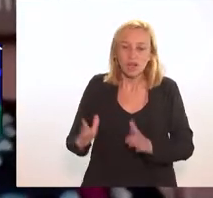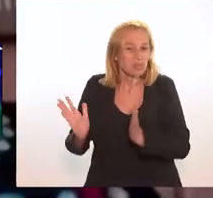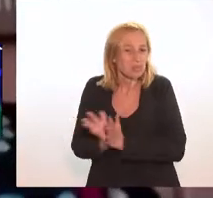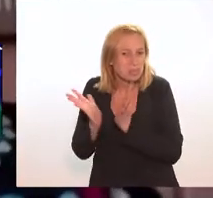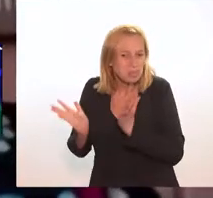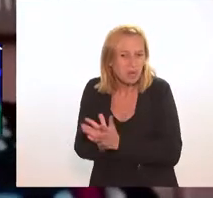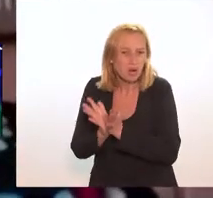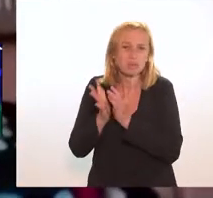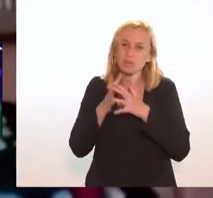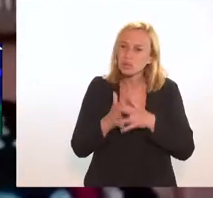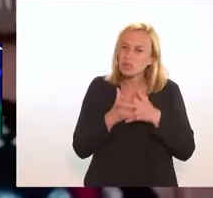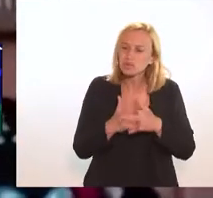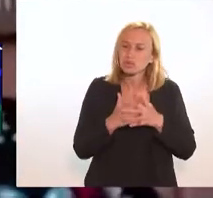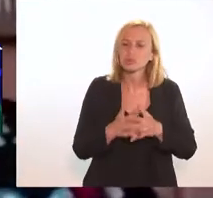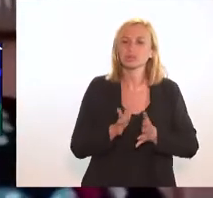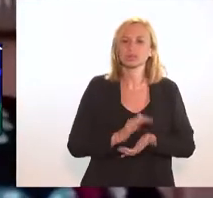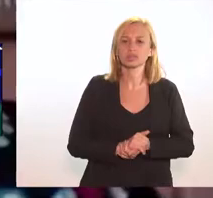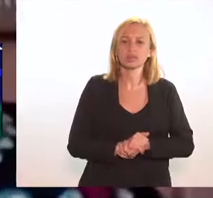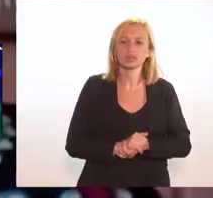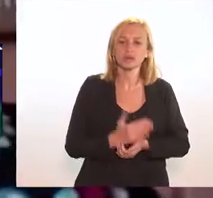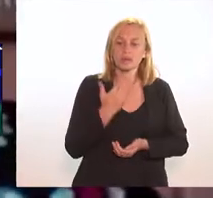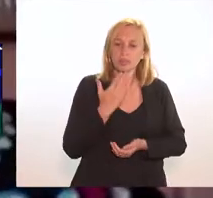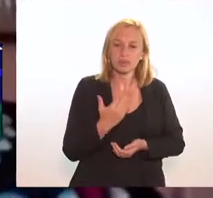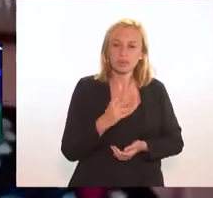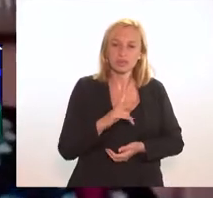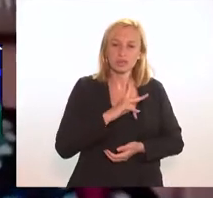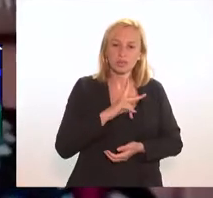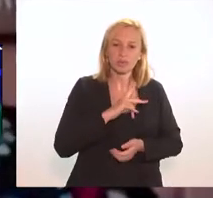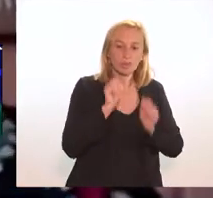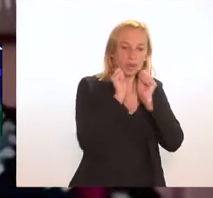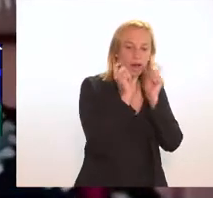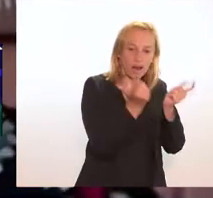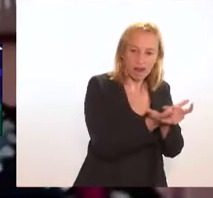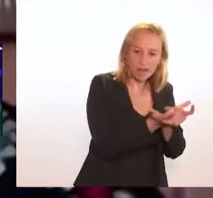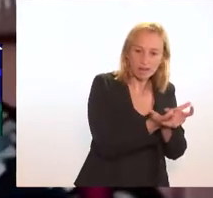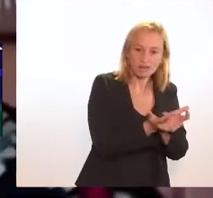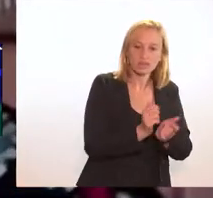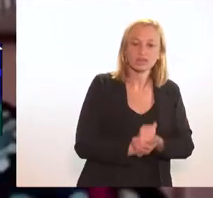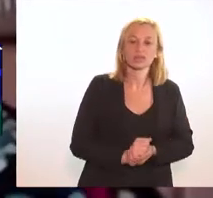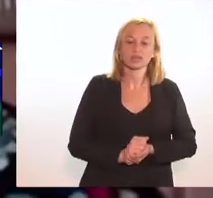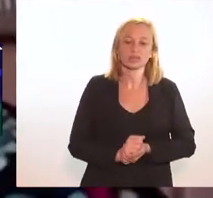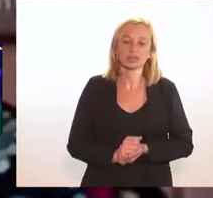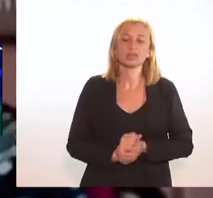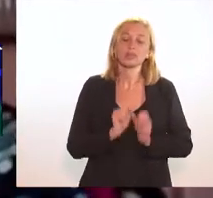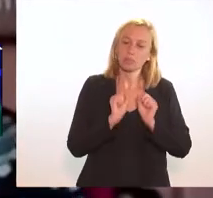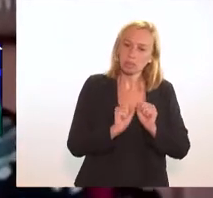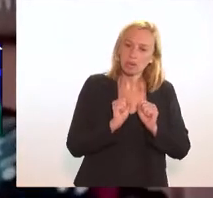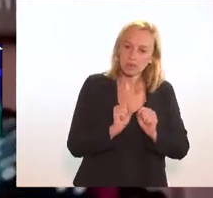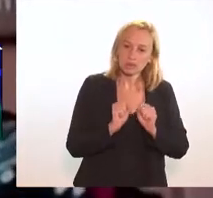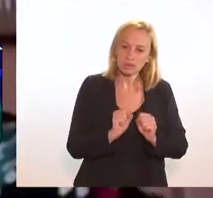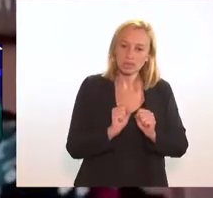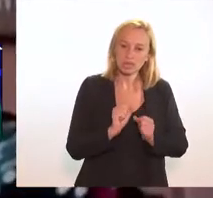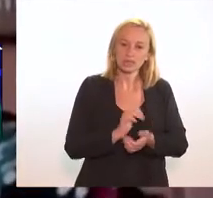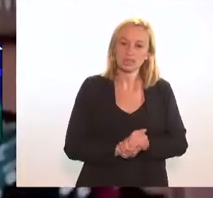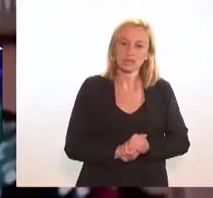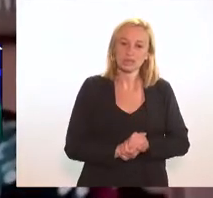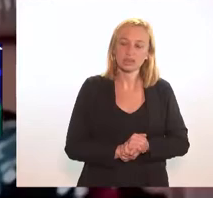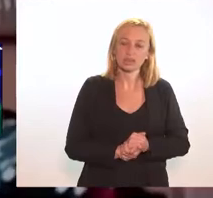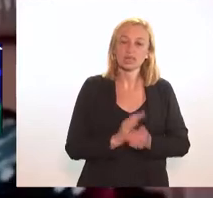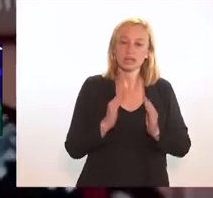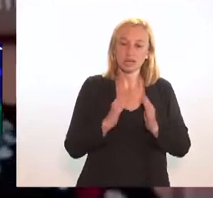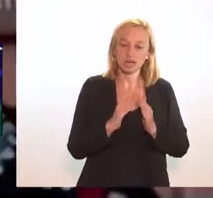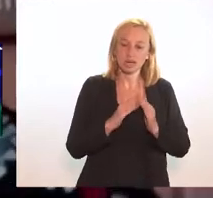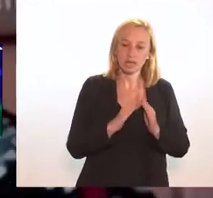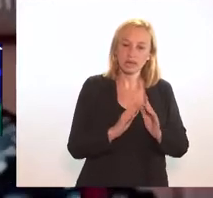muito complicada na Zona Oeste, sugeriu que a própria ELERJ, a Escola do Legislativo, pudesse, nessa articulação que a Casa tem